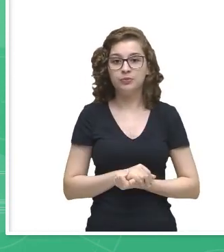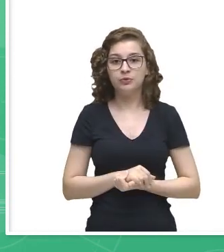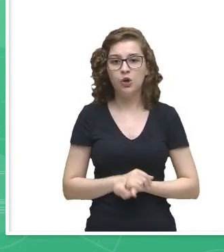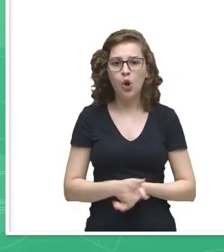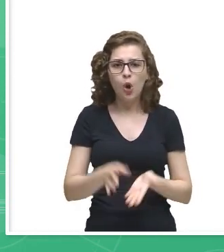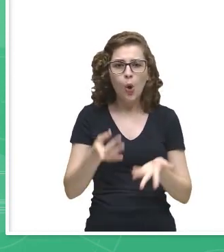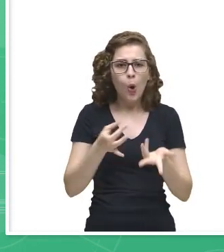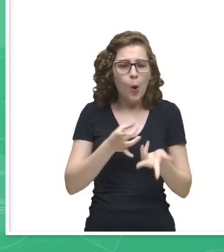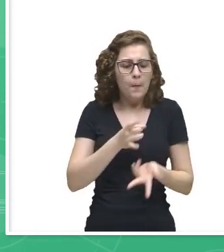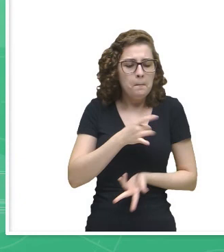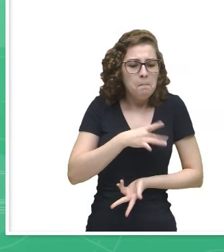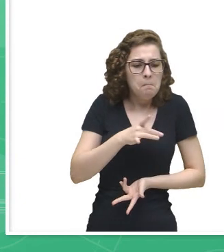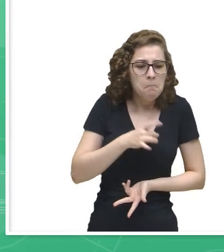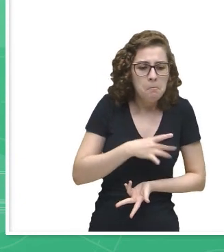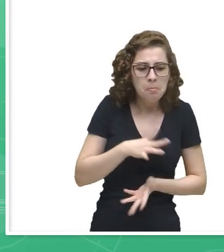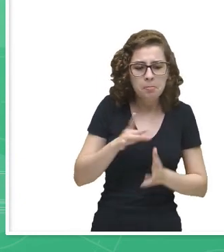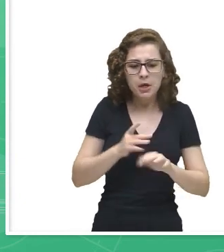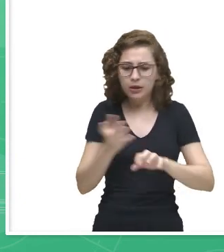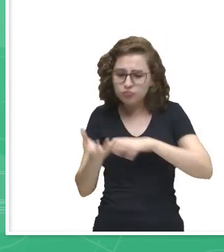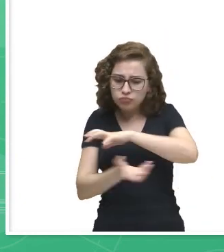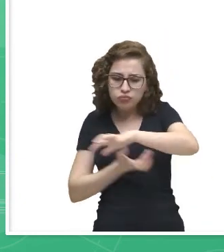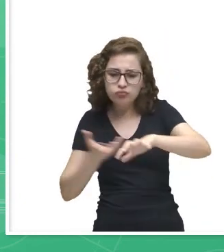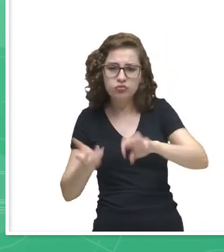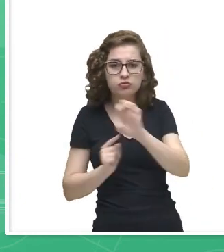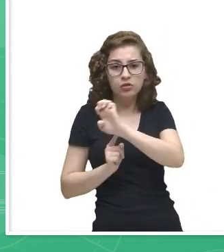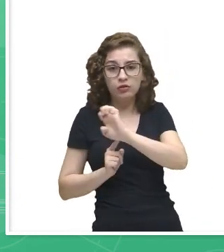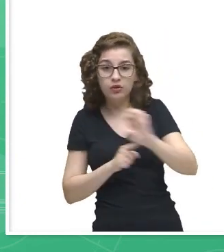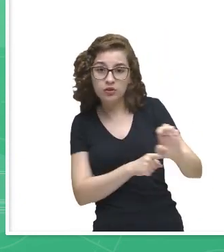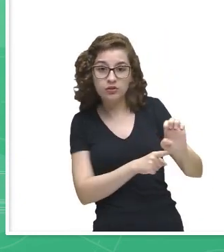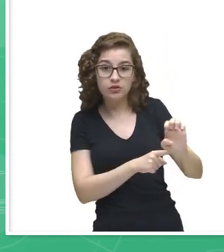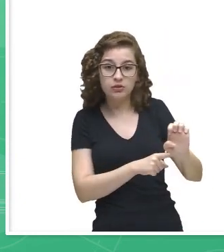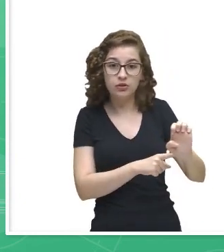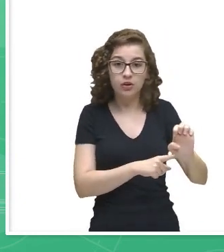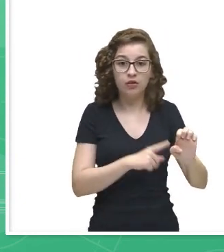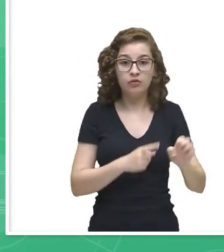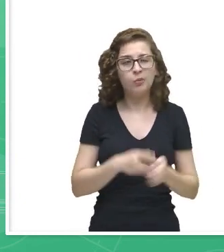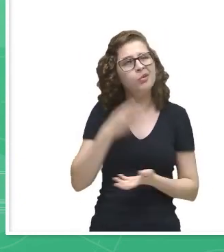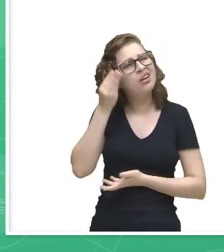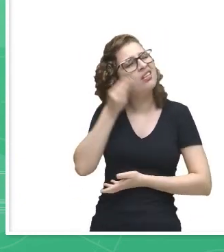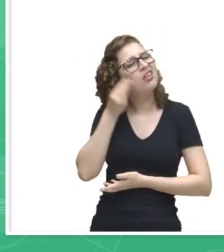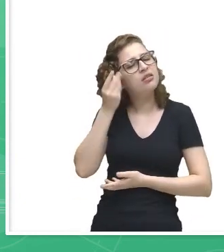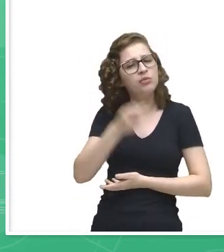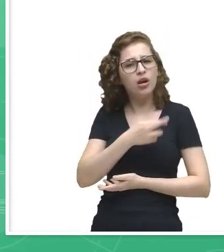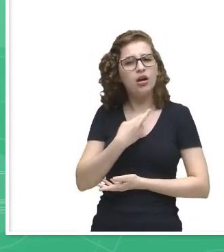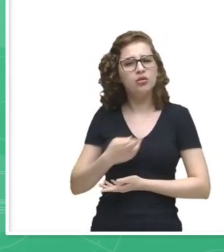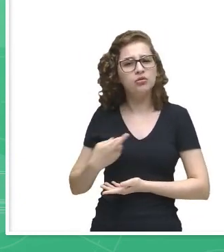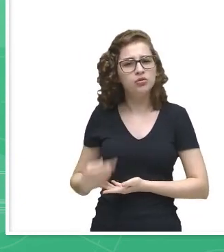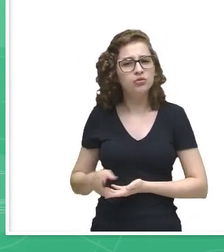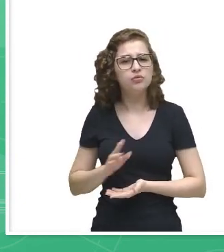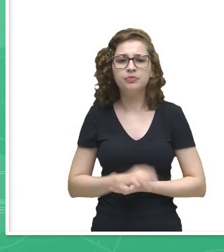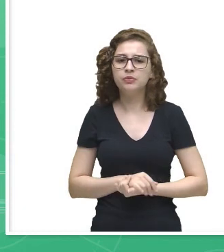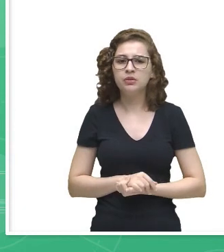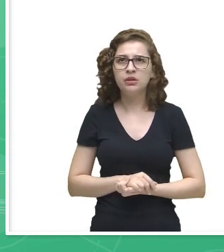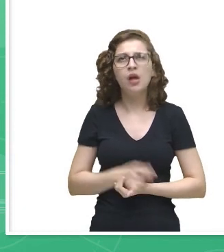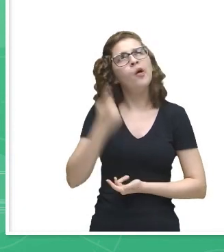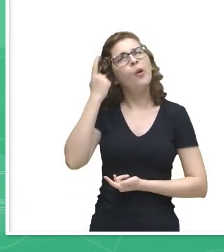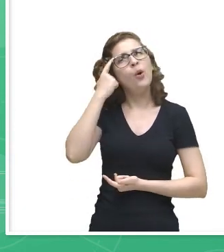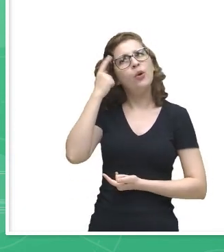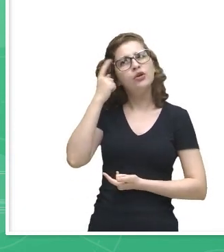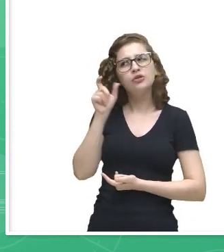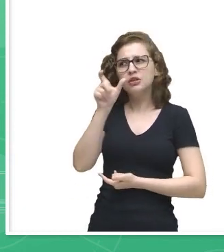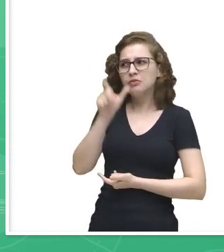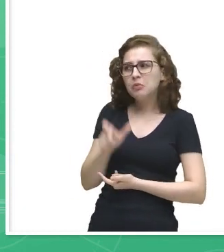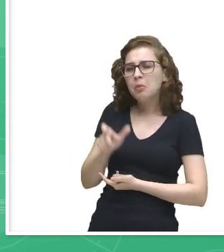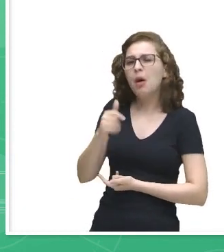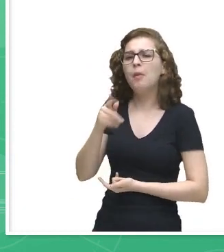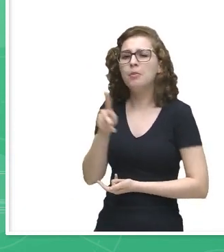de revoluções de esquerdas inspiradas na experiência russa, eu acho que eu conheço uma professora que comentou isso na aula para